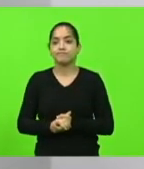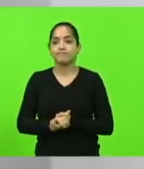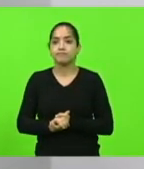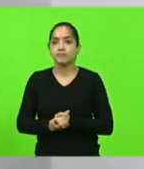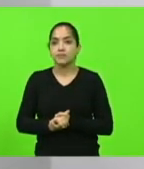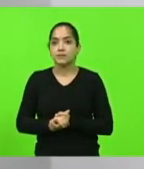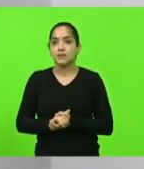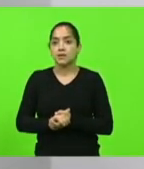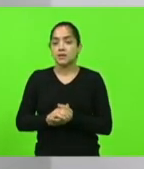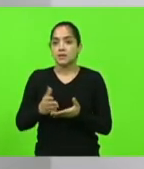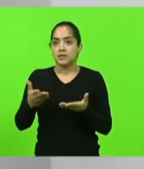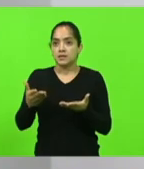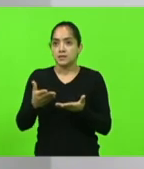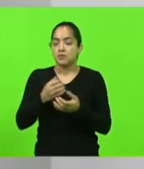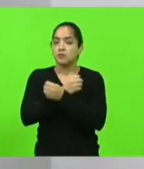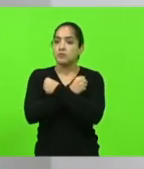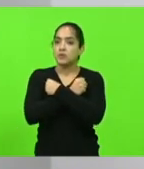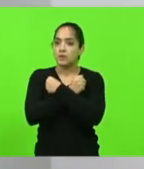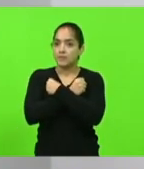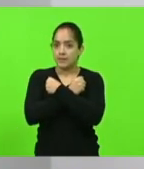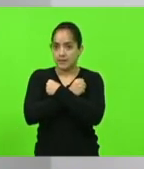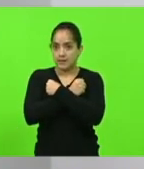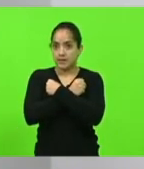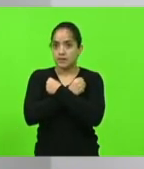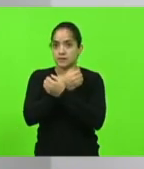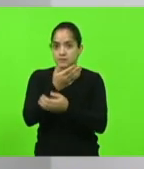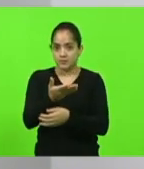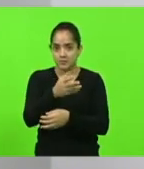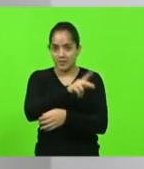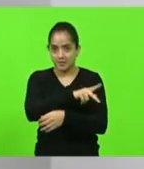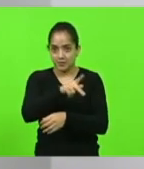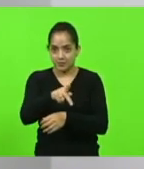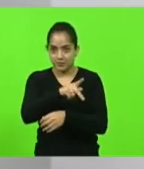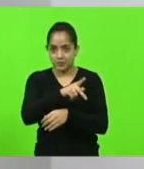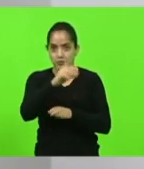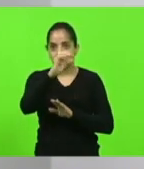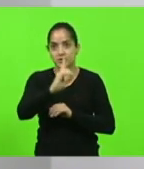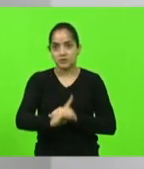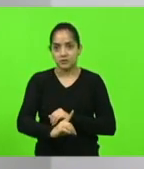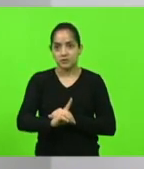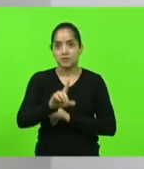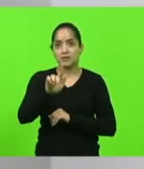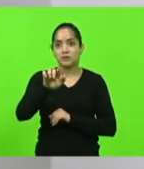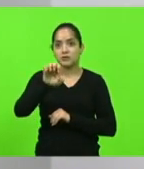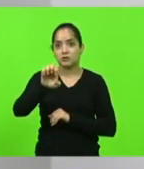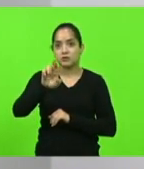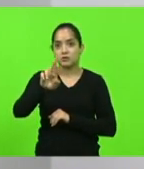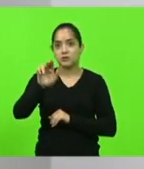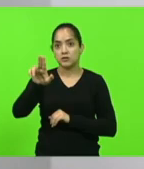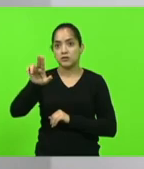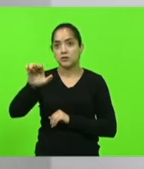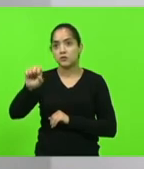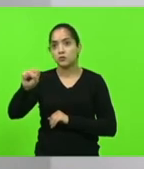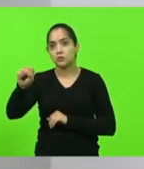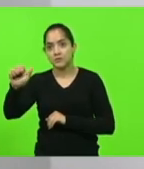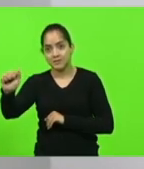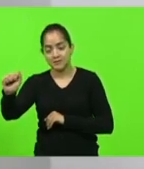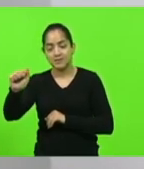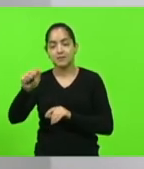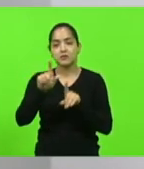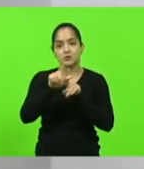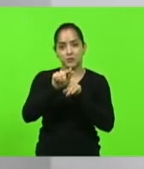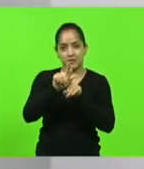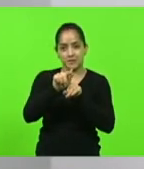Então o meu abraço a professora e diretora jerusan da escola São José de Guaramirim